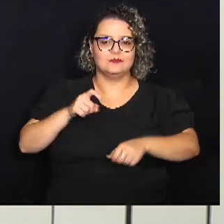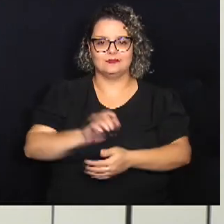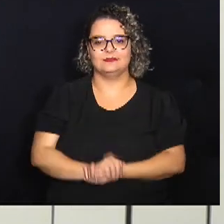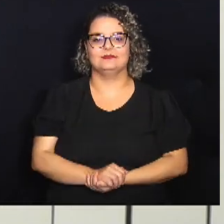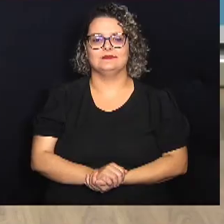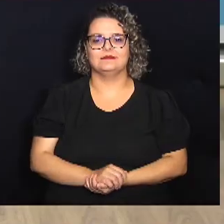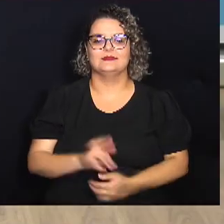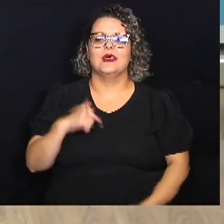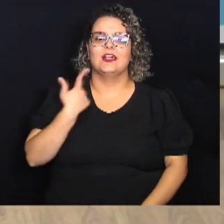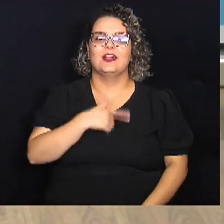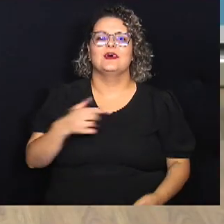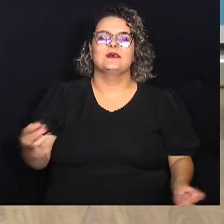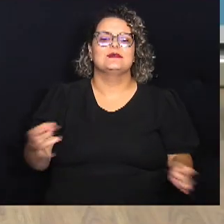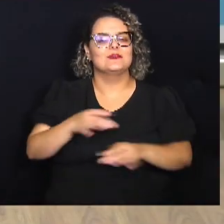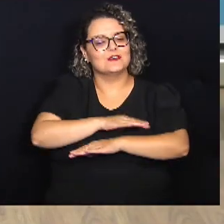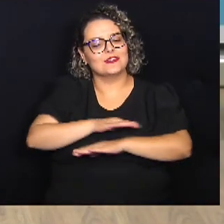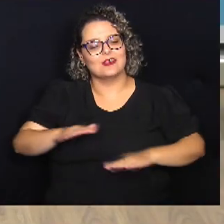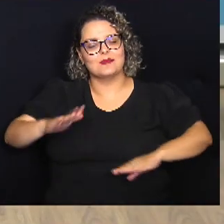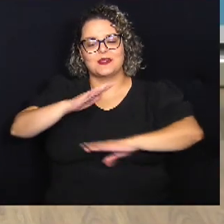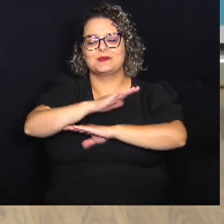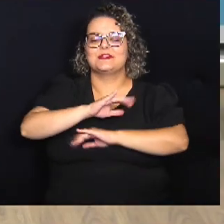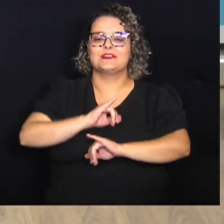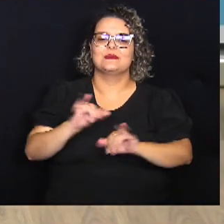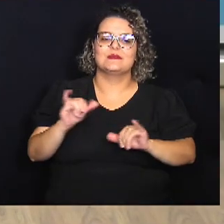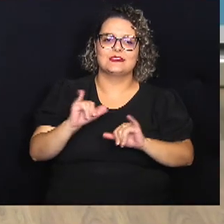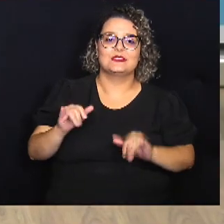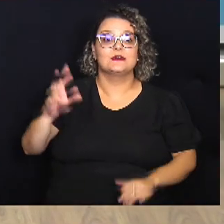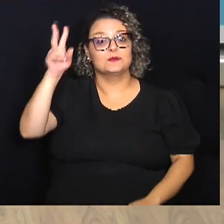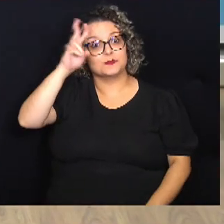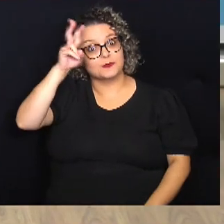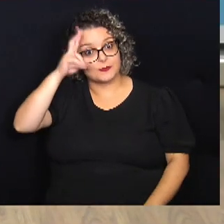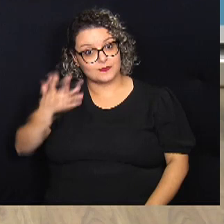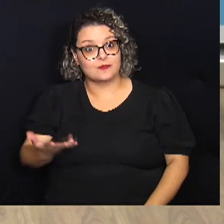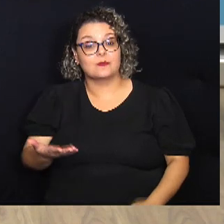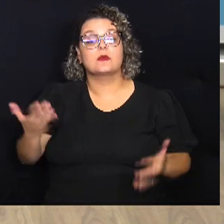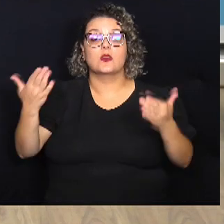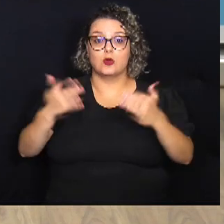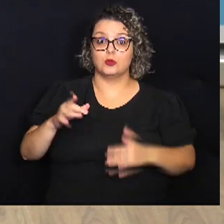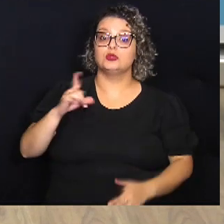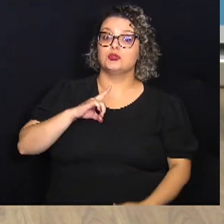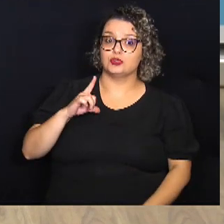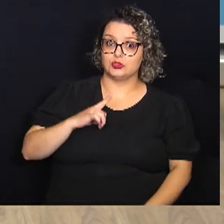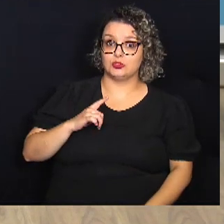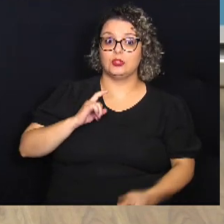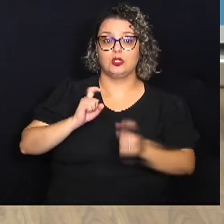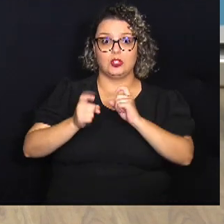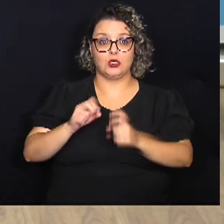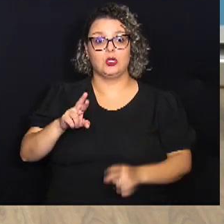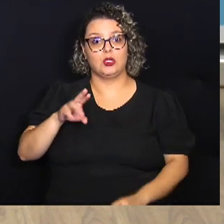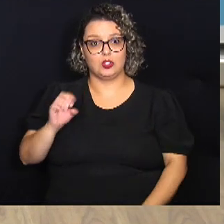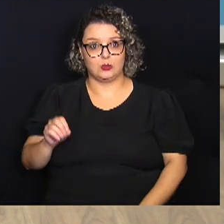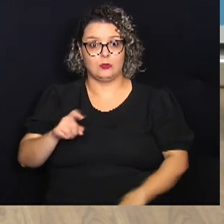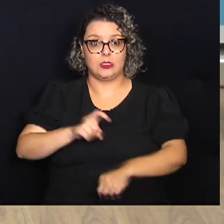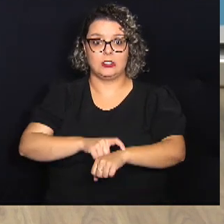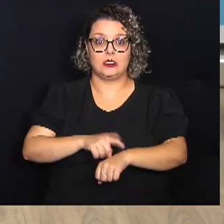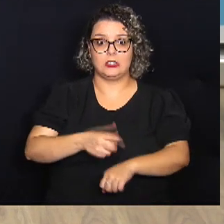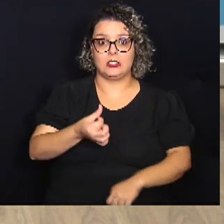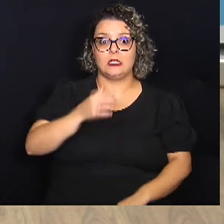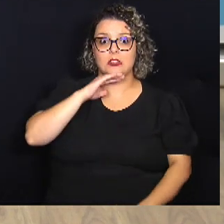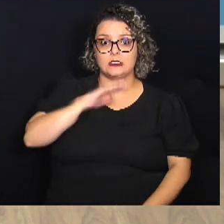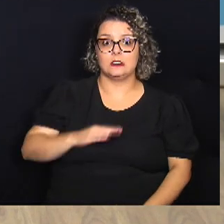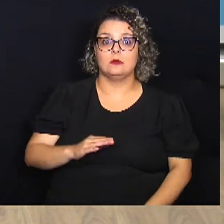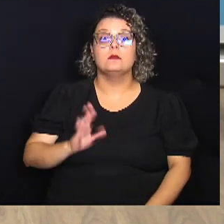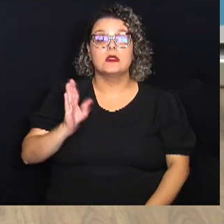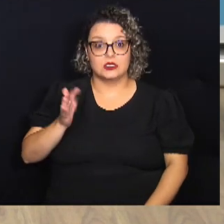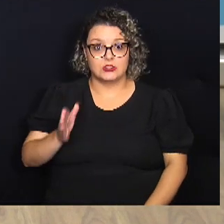gente encerra o Câmara Notícia por aqui, lembrando que hoje a gente tem reunião ordinária a partir das 6 horas da tarde, mas daqui